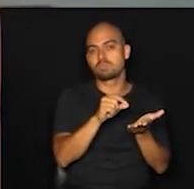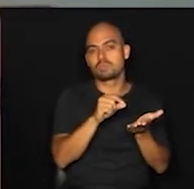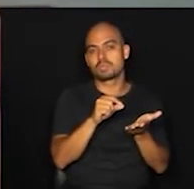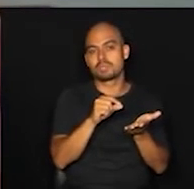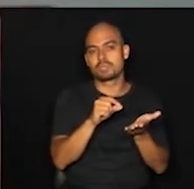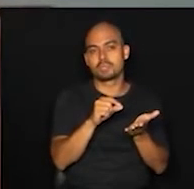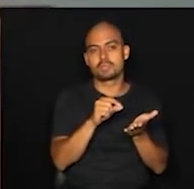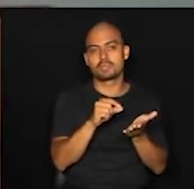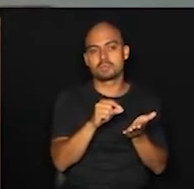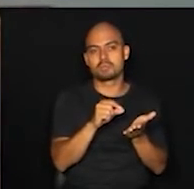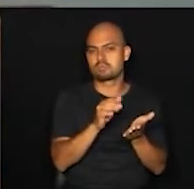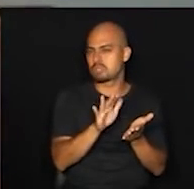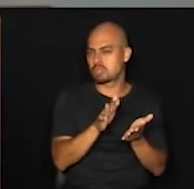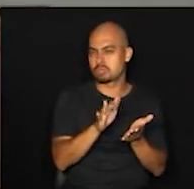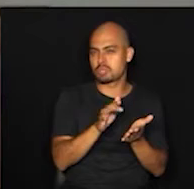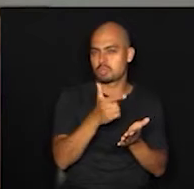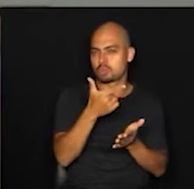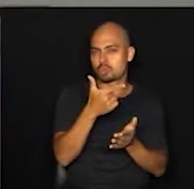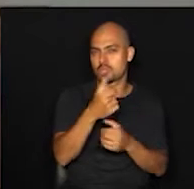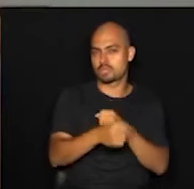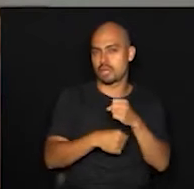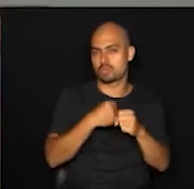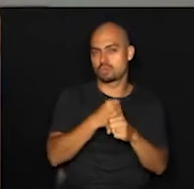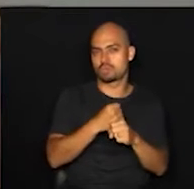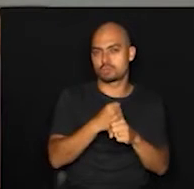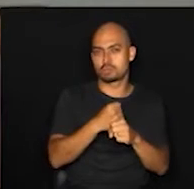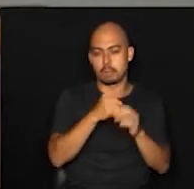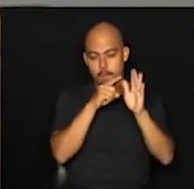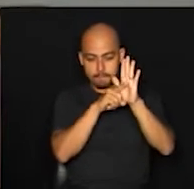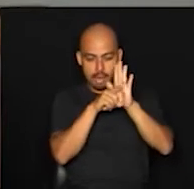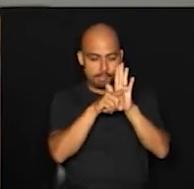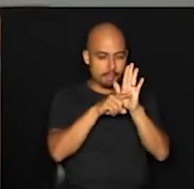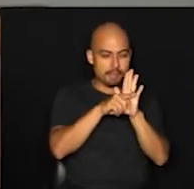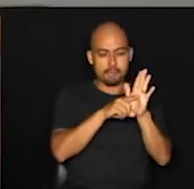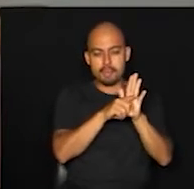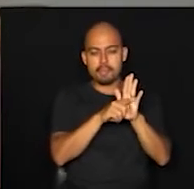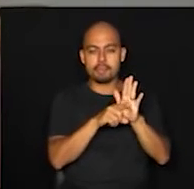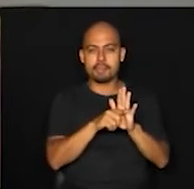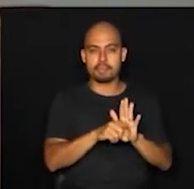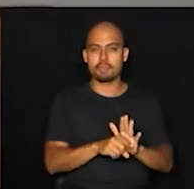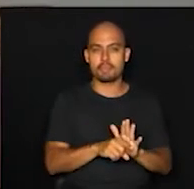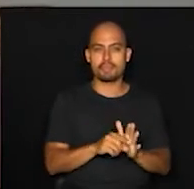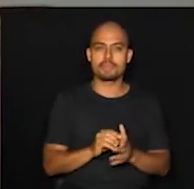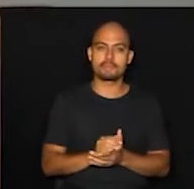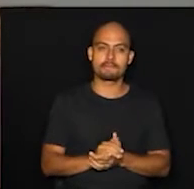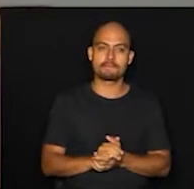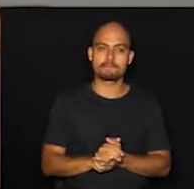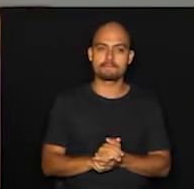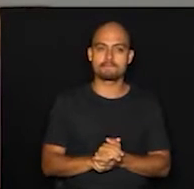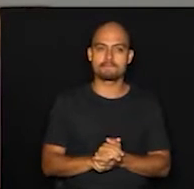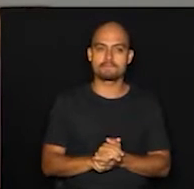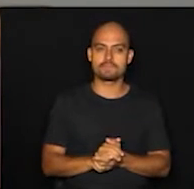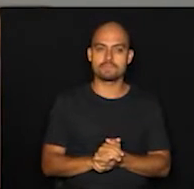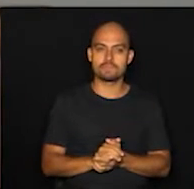de 2 anos e meio, né, de produção. Tá. De